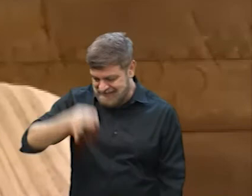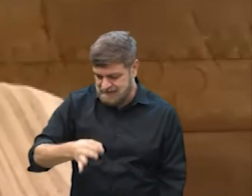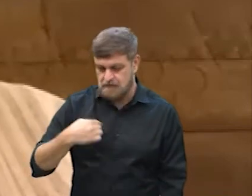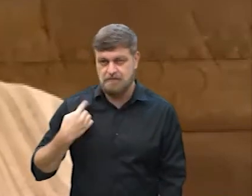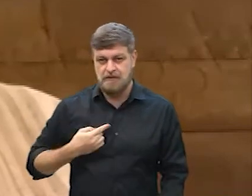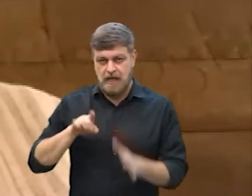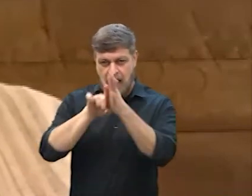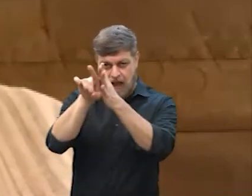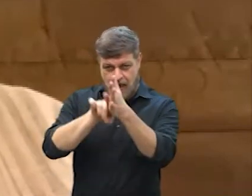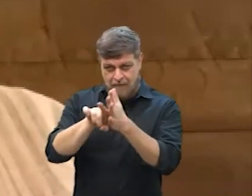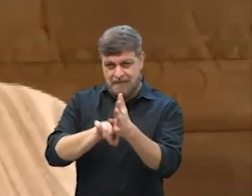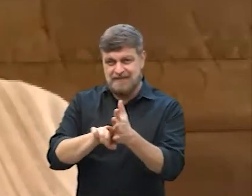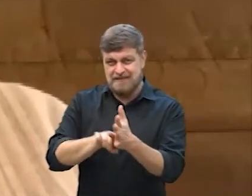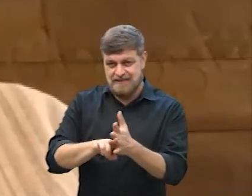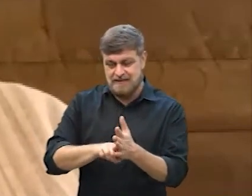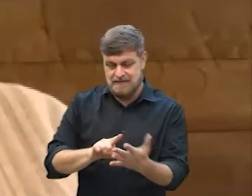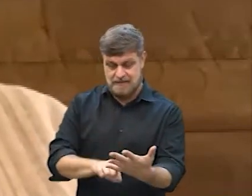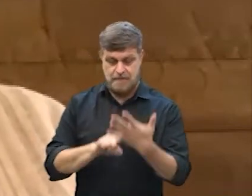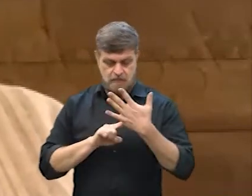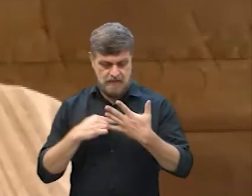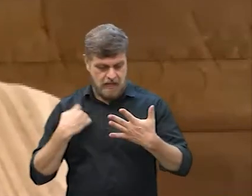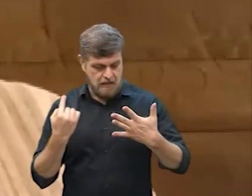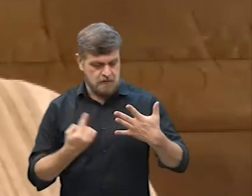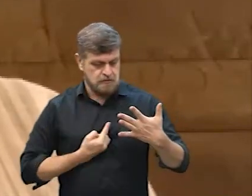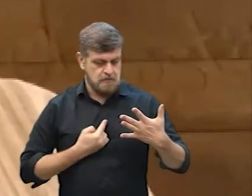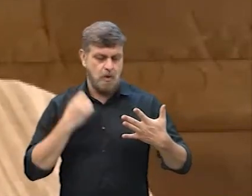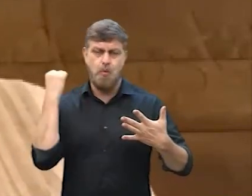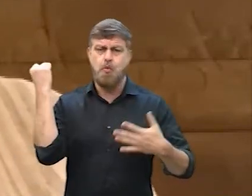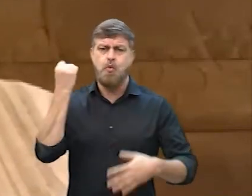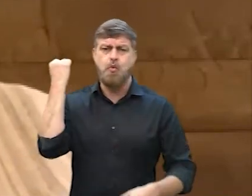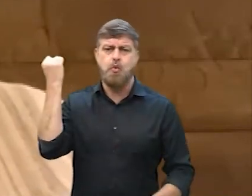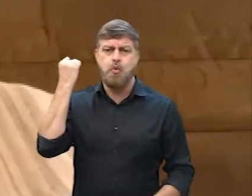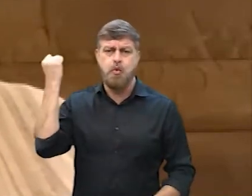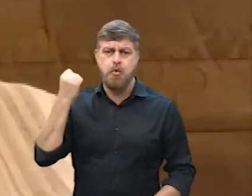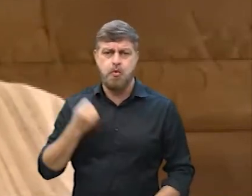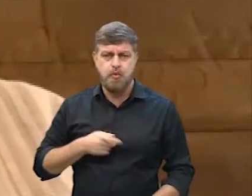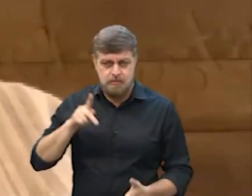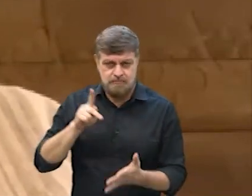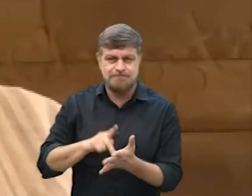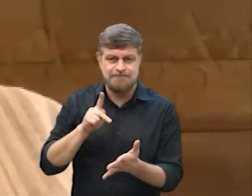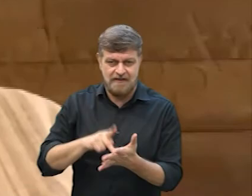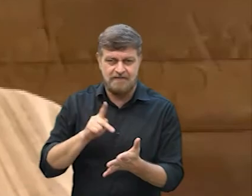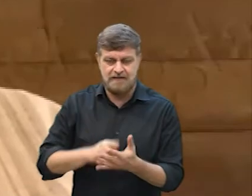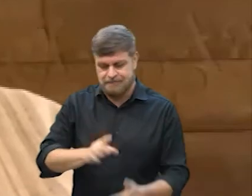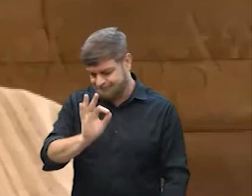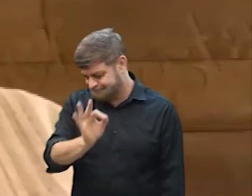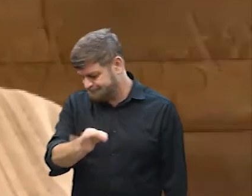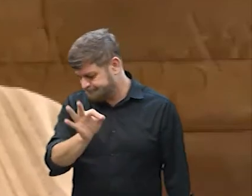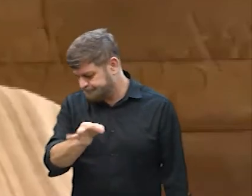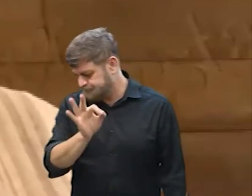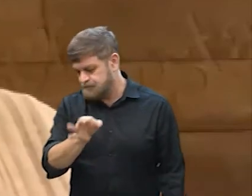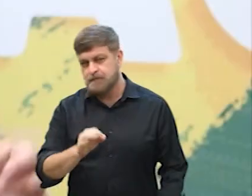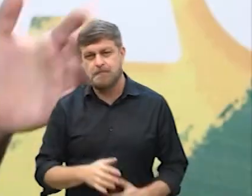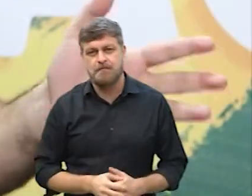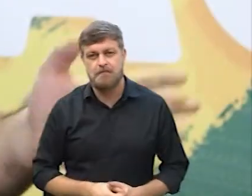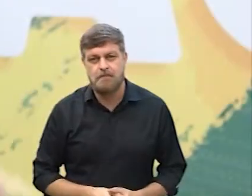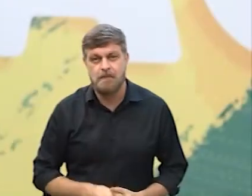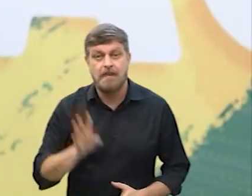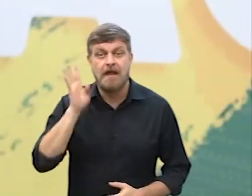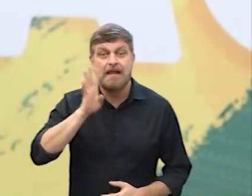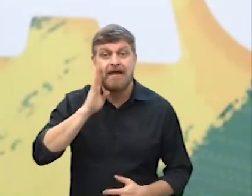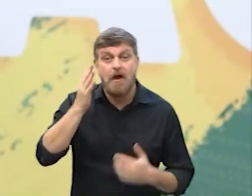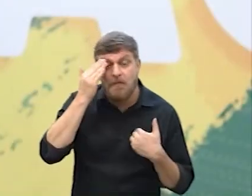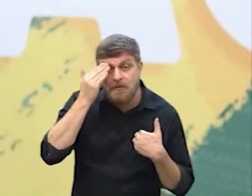Essas pesquisas, elas têm nos mostrado a gravidade da nossa realidade. É isso mesmo. Legal,